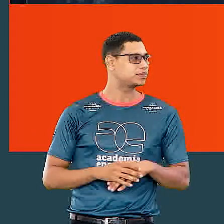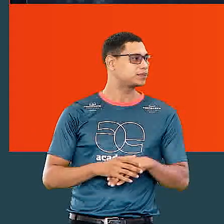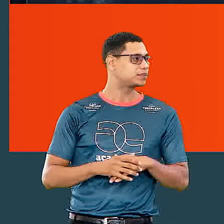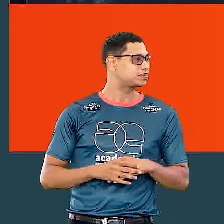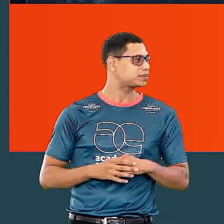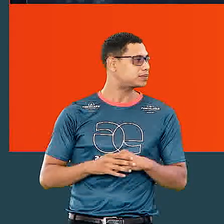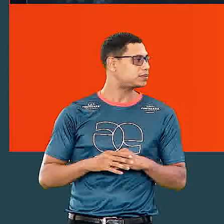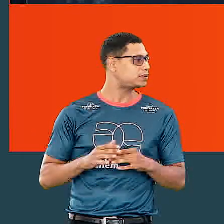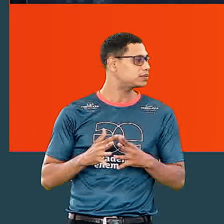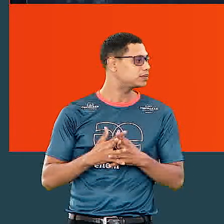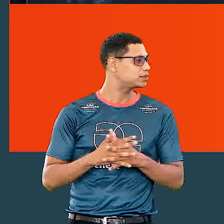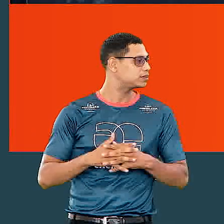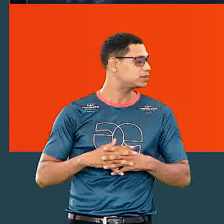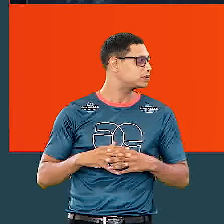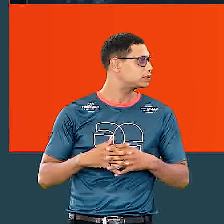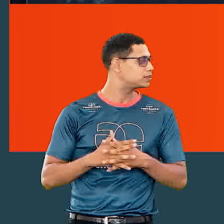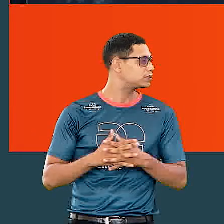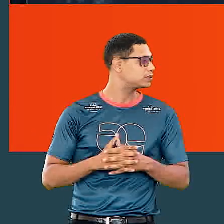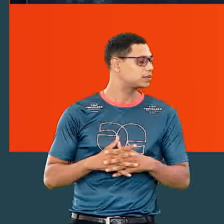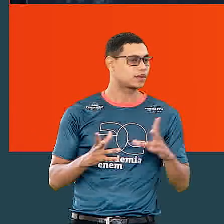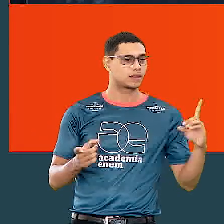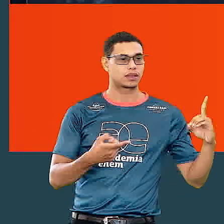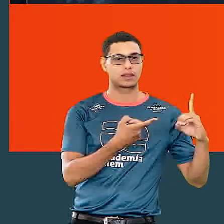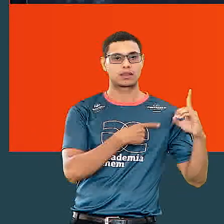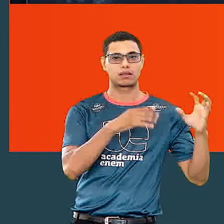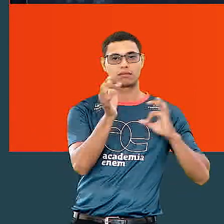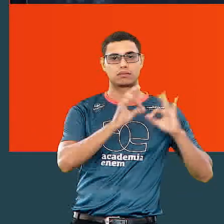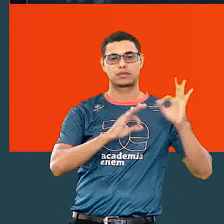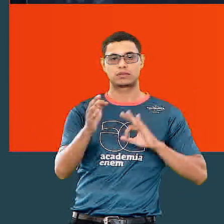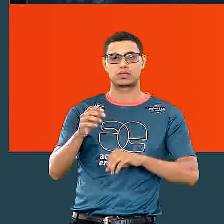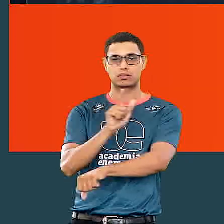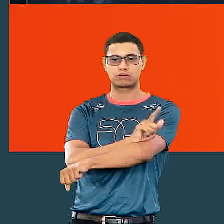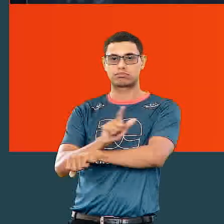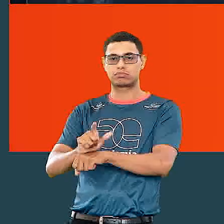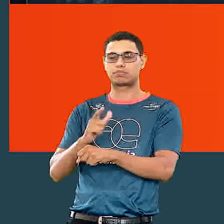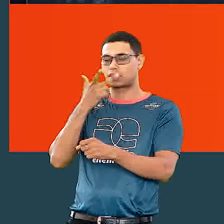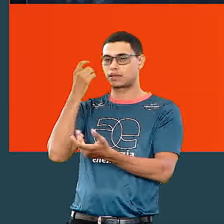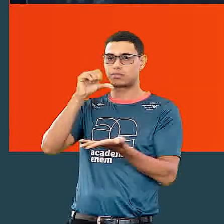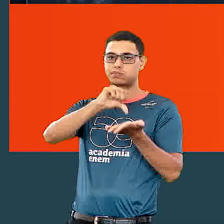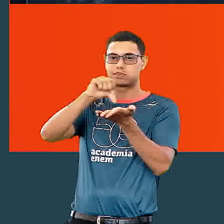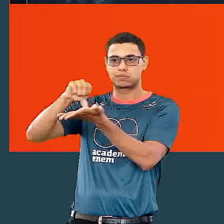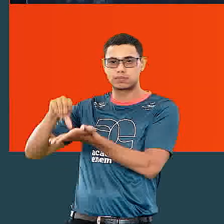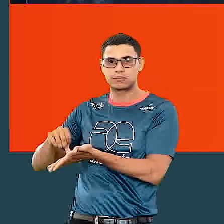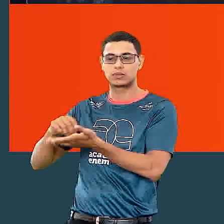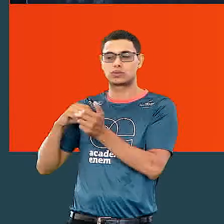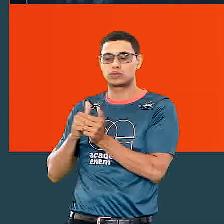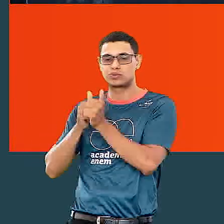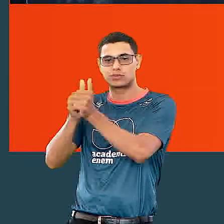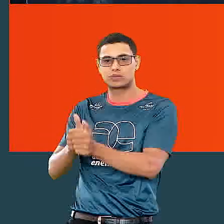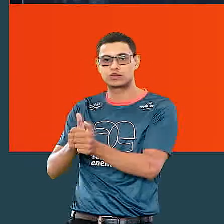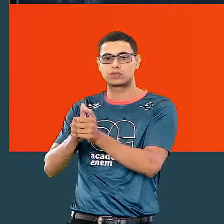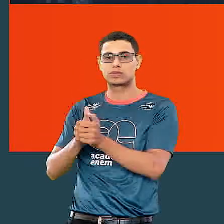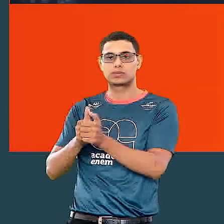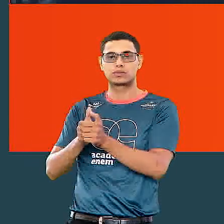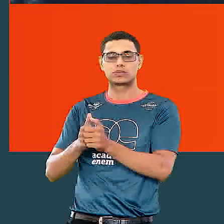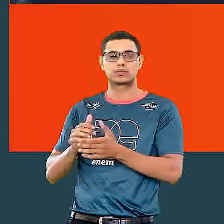Ei, negada, olha só. Organização dos estados centralizados, acompanhados pelo